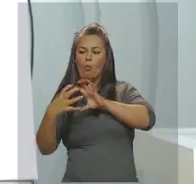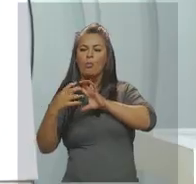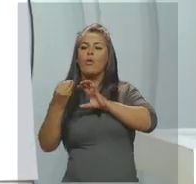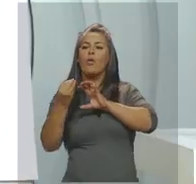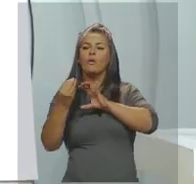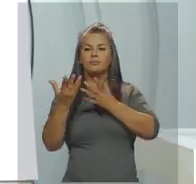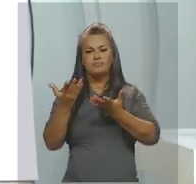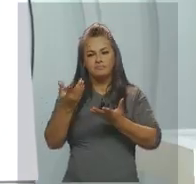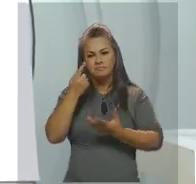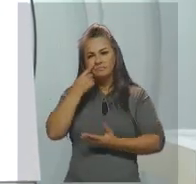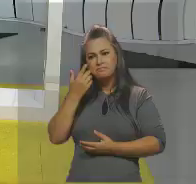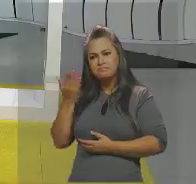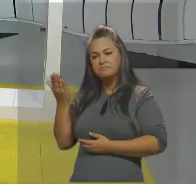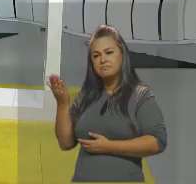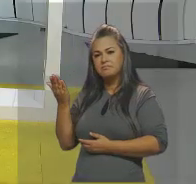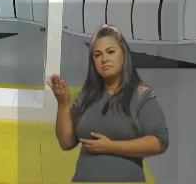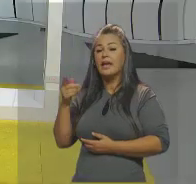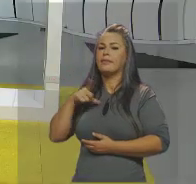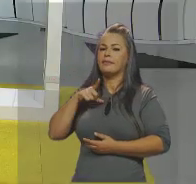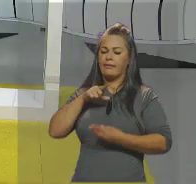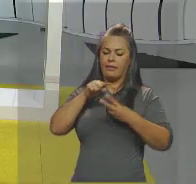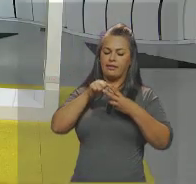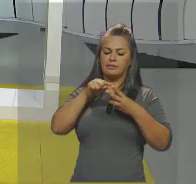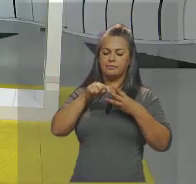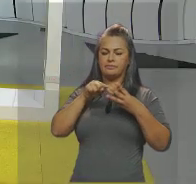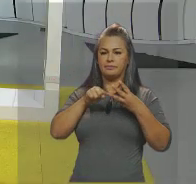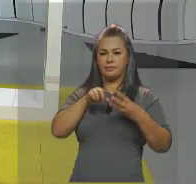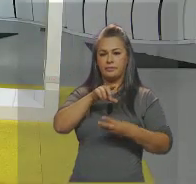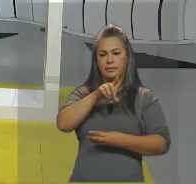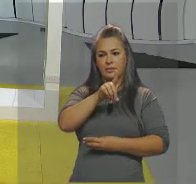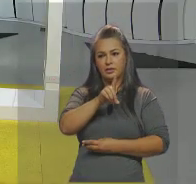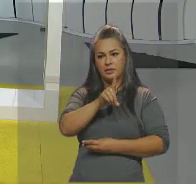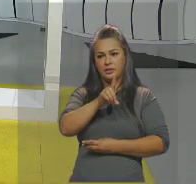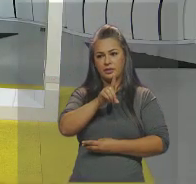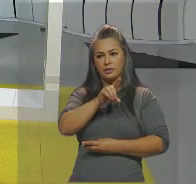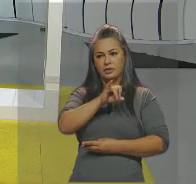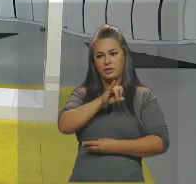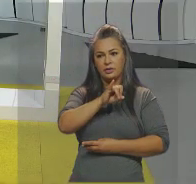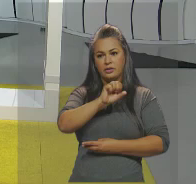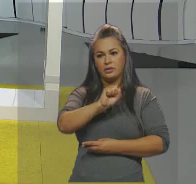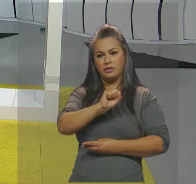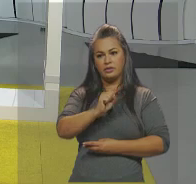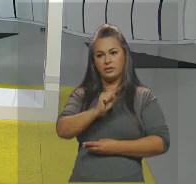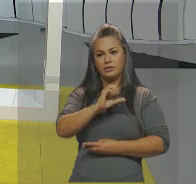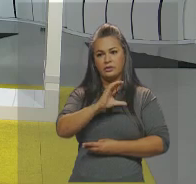Nós temos 3 formas: discoide.